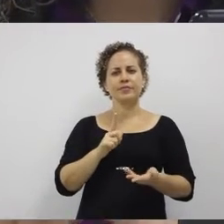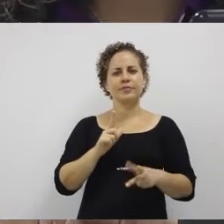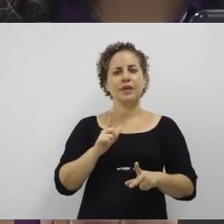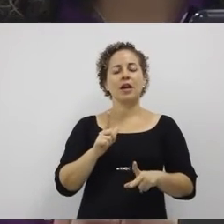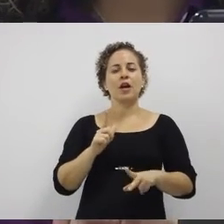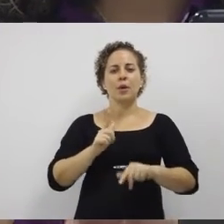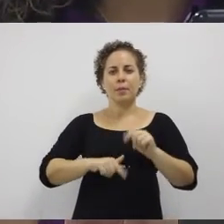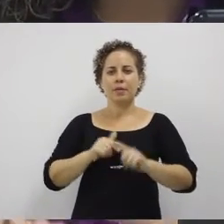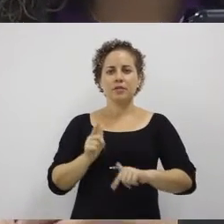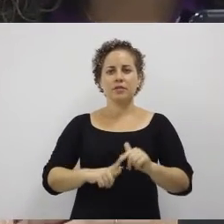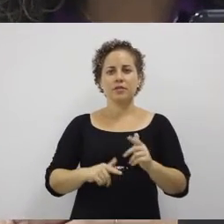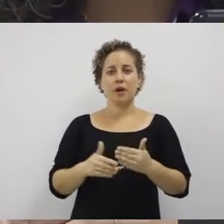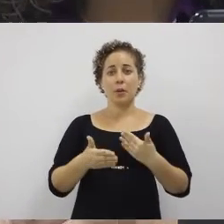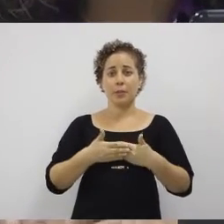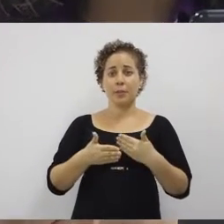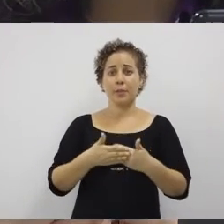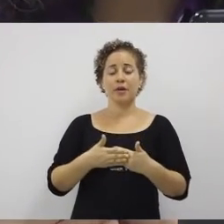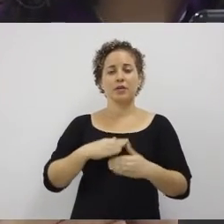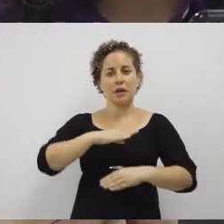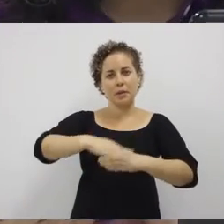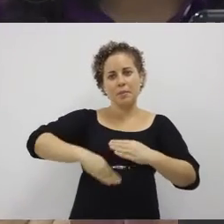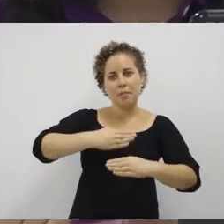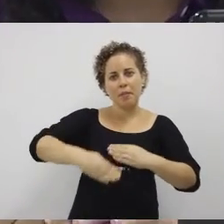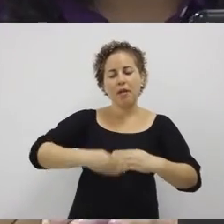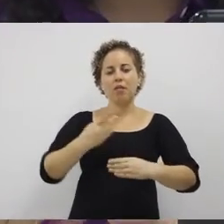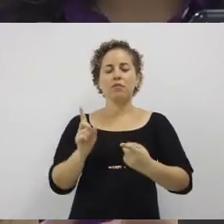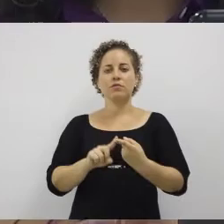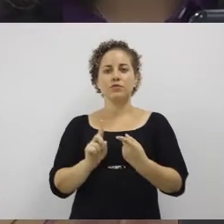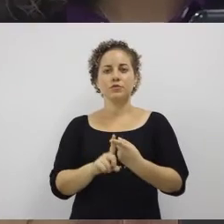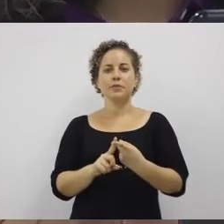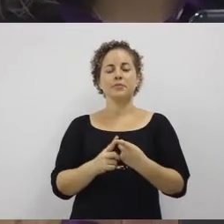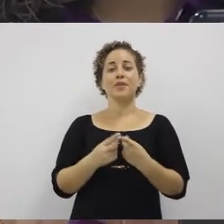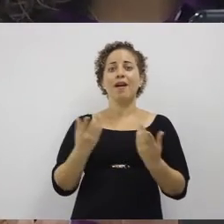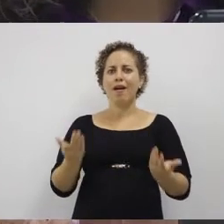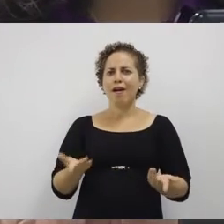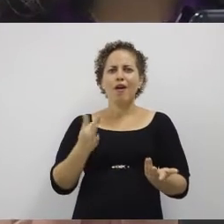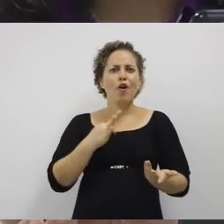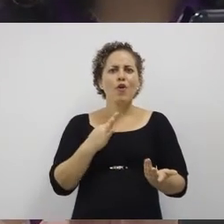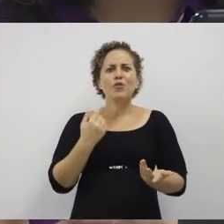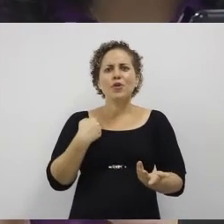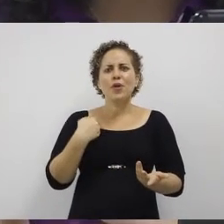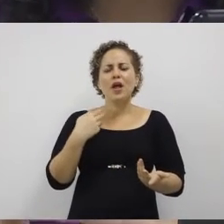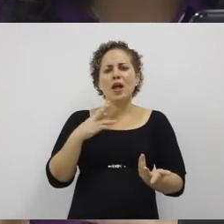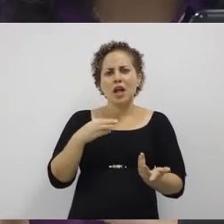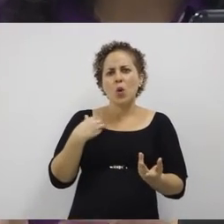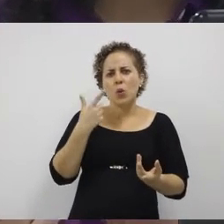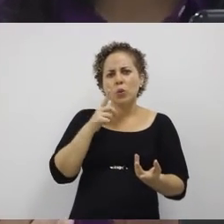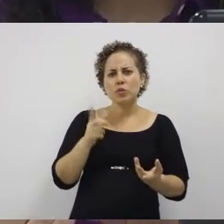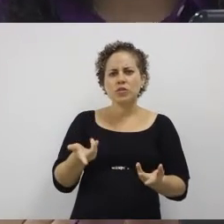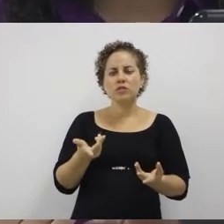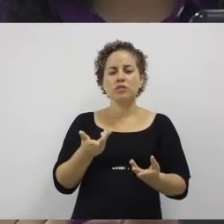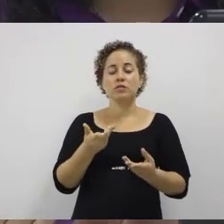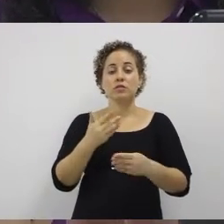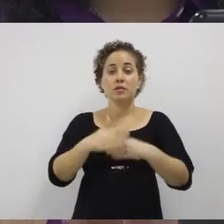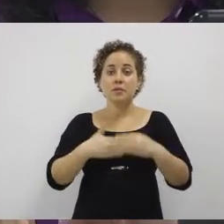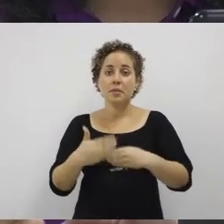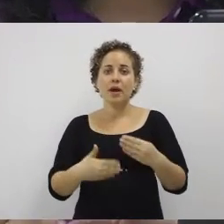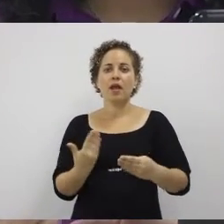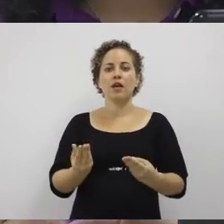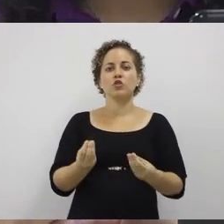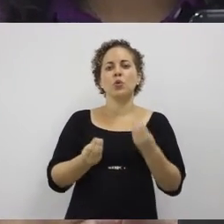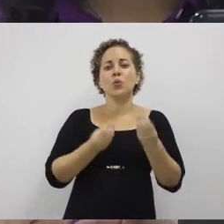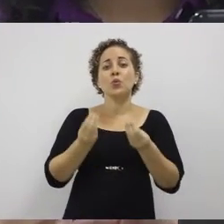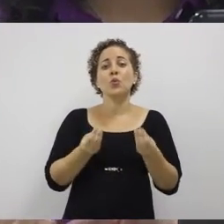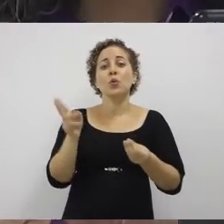temos na fábrica estão adaptados a utilizar essa embalagem? A área fabril tem condições de manusear este insumo nesta embalagem? Qual o tipo de veículo